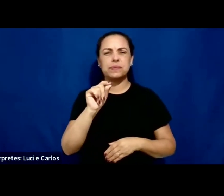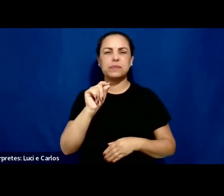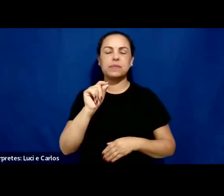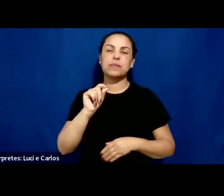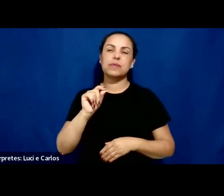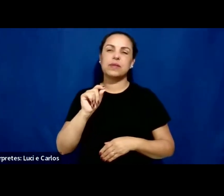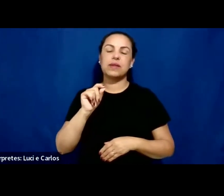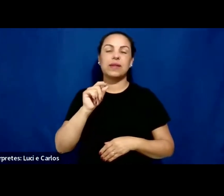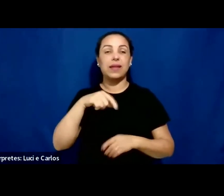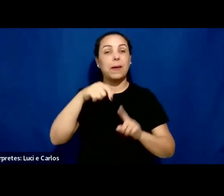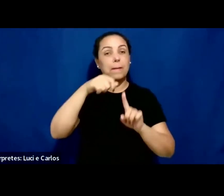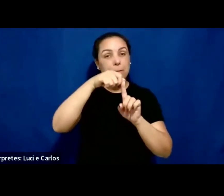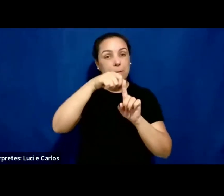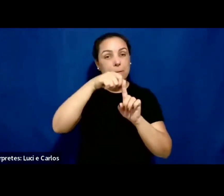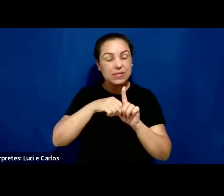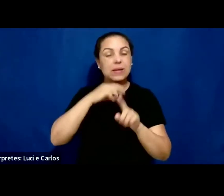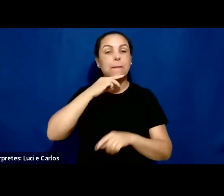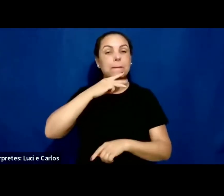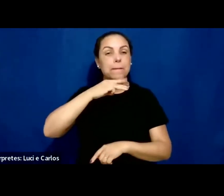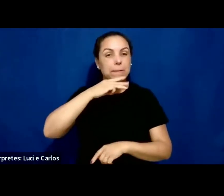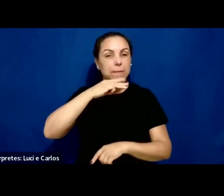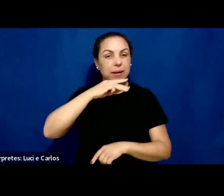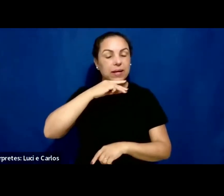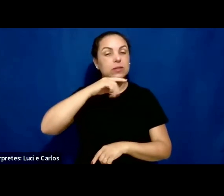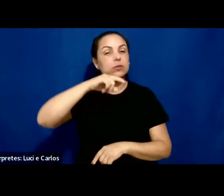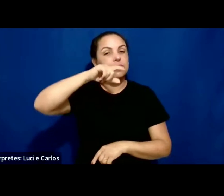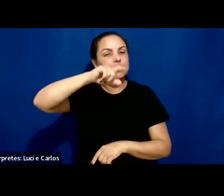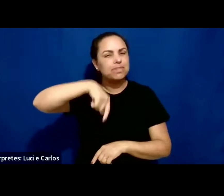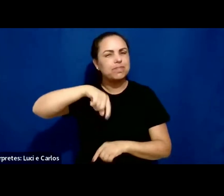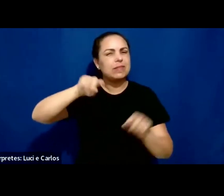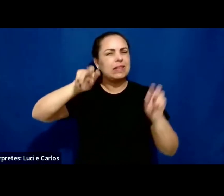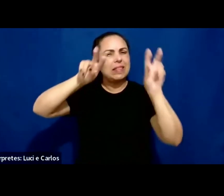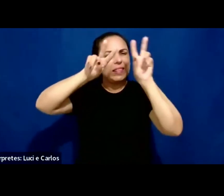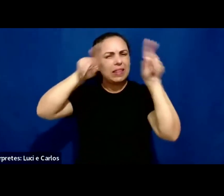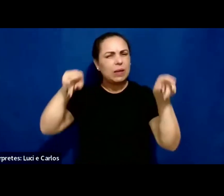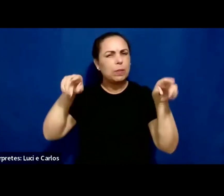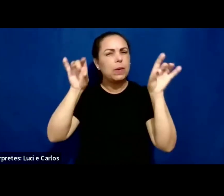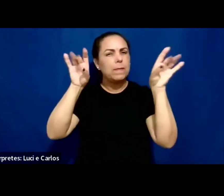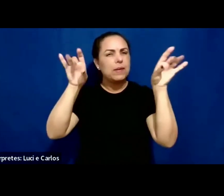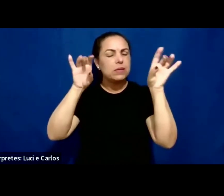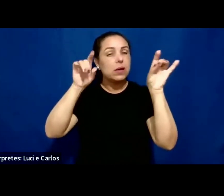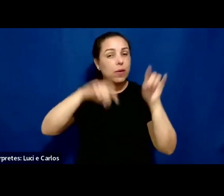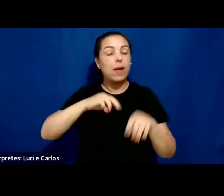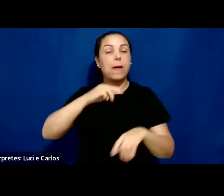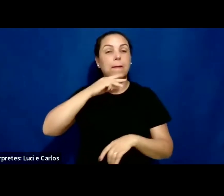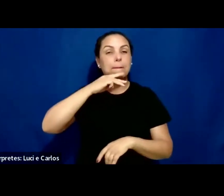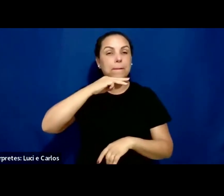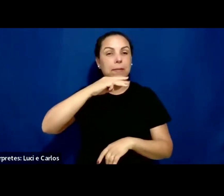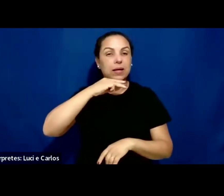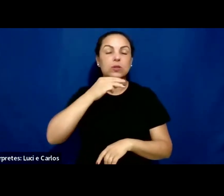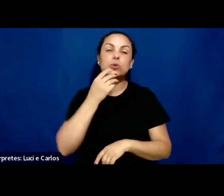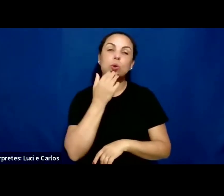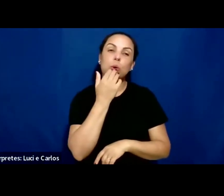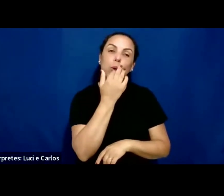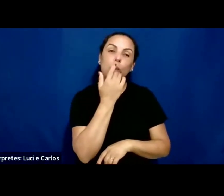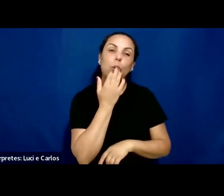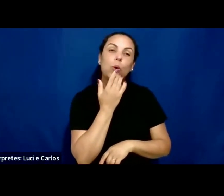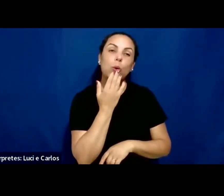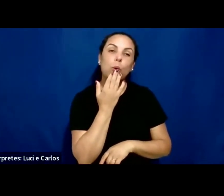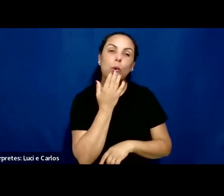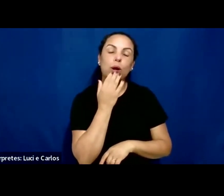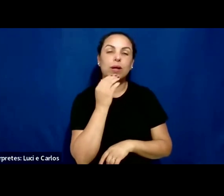o mês de março é conduzido como o Março Azul Marinho. Você sabe